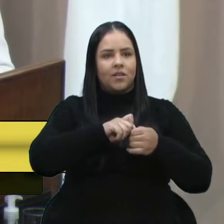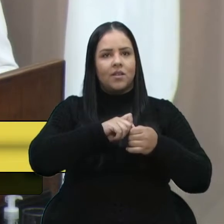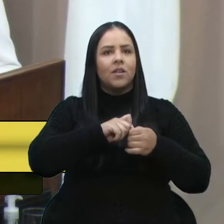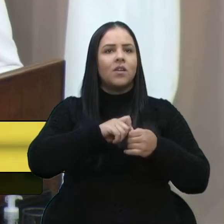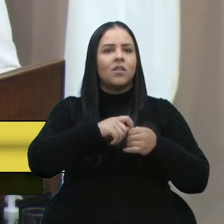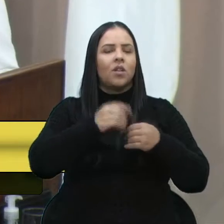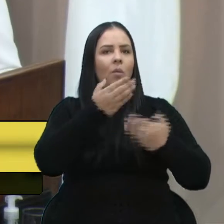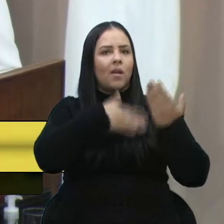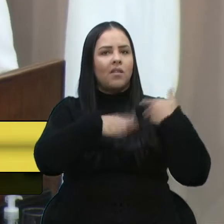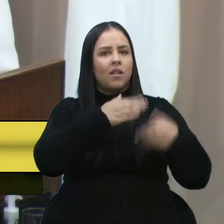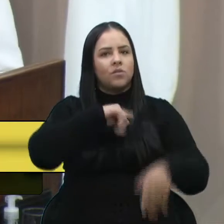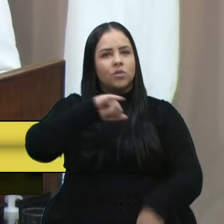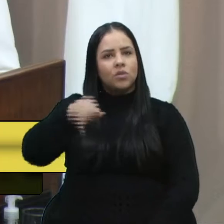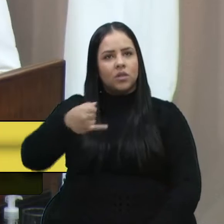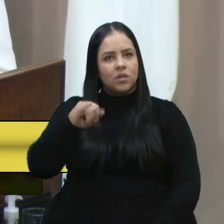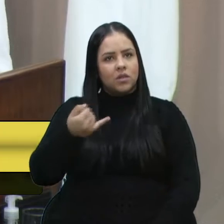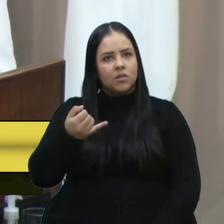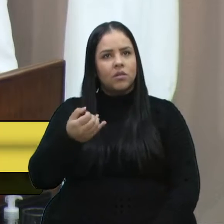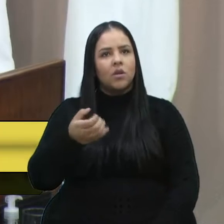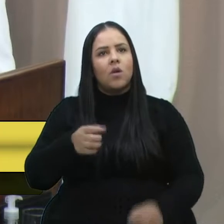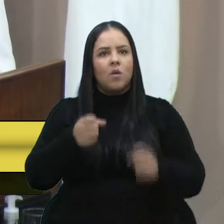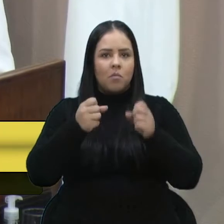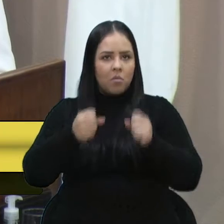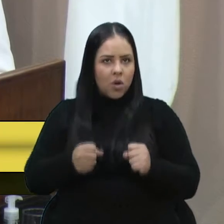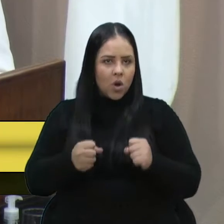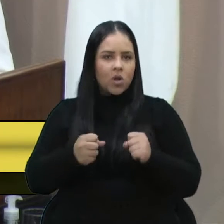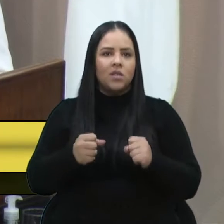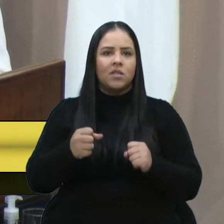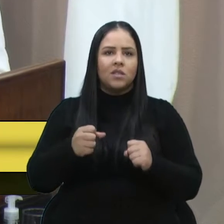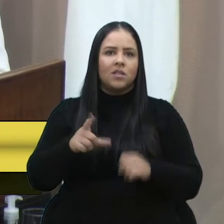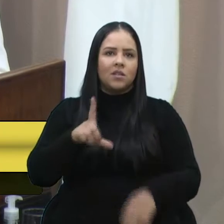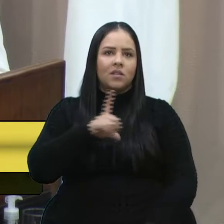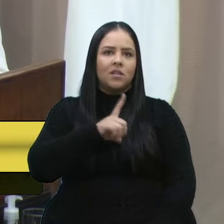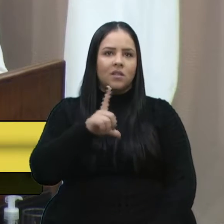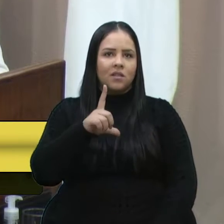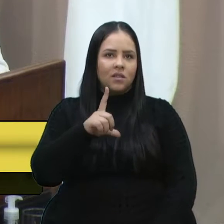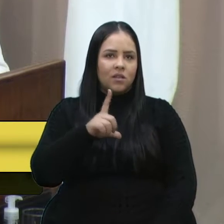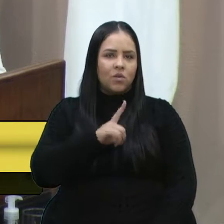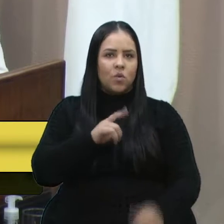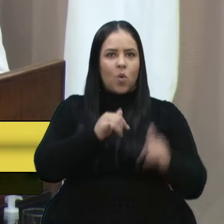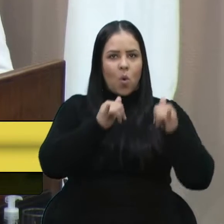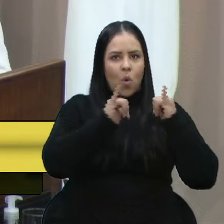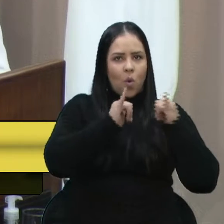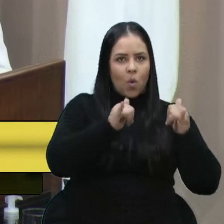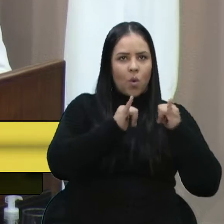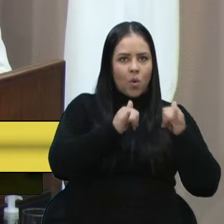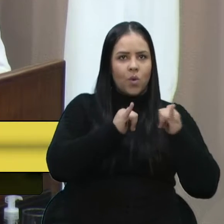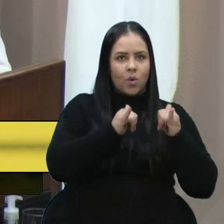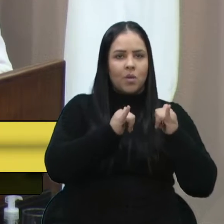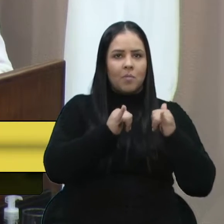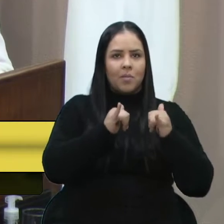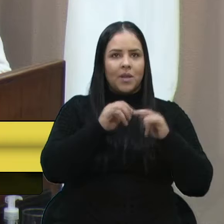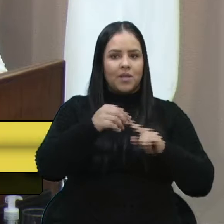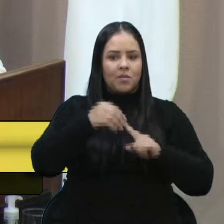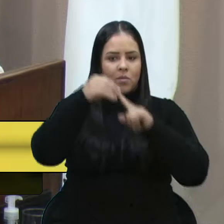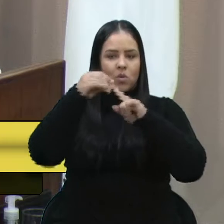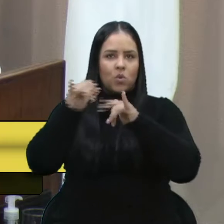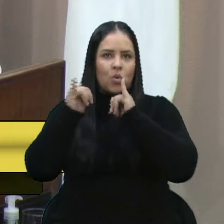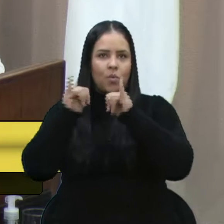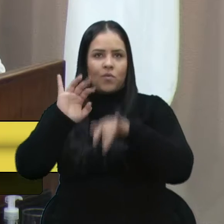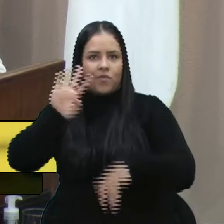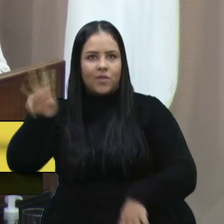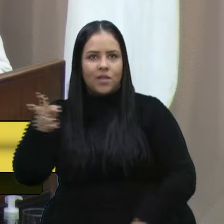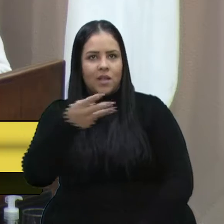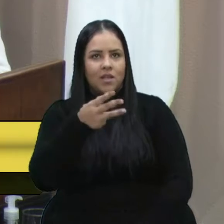janeiro, que permitia que os táxis, lotações, mas também os ônibus, principalmente os ônibus urbanos,